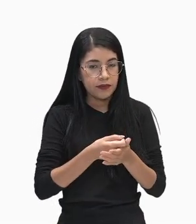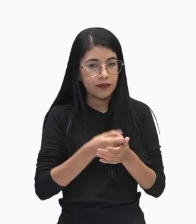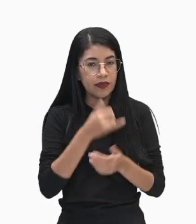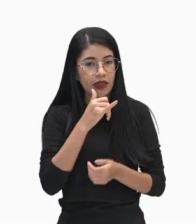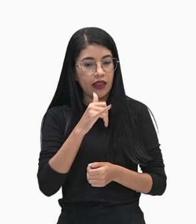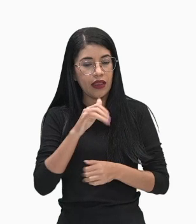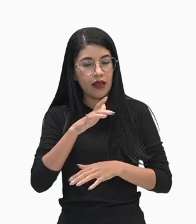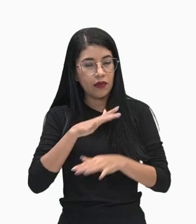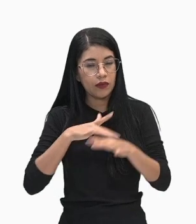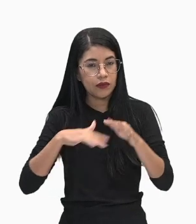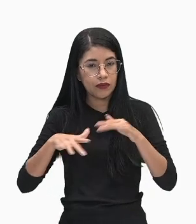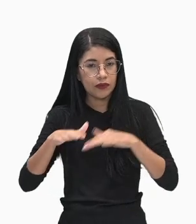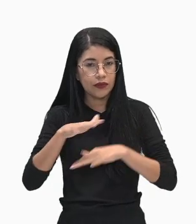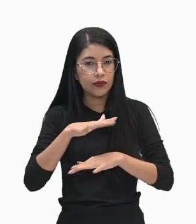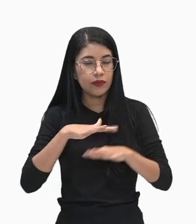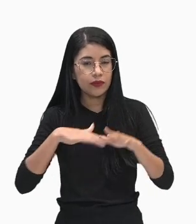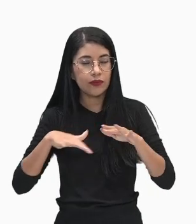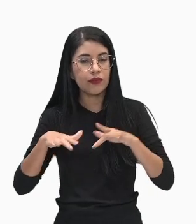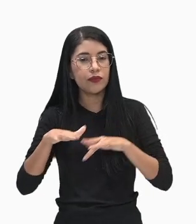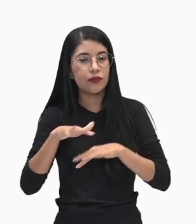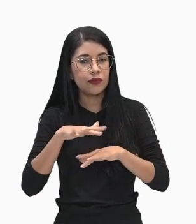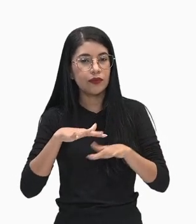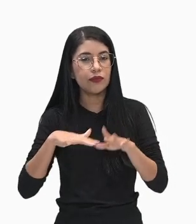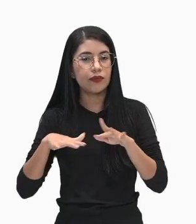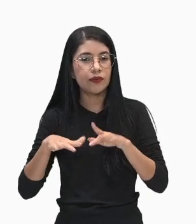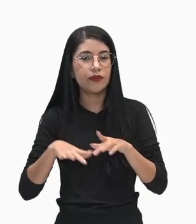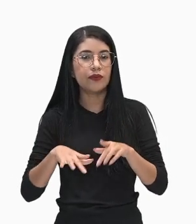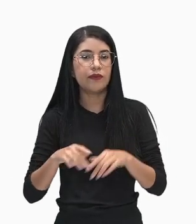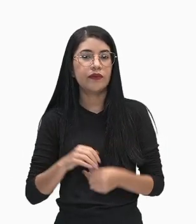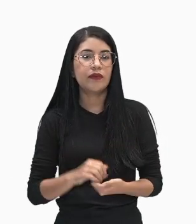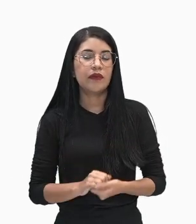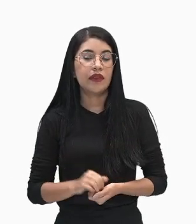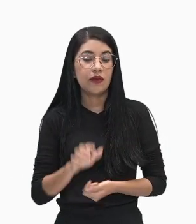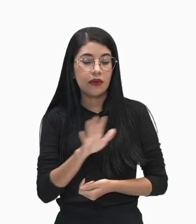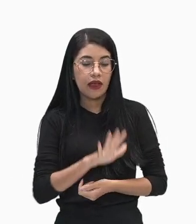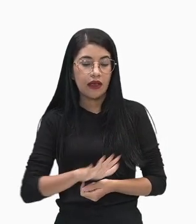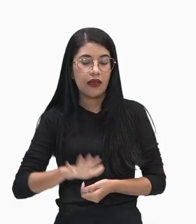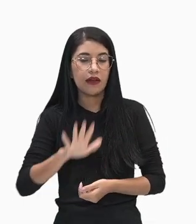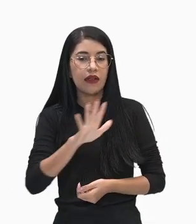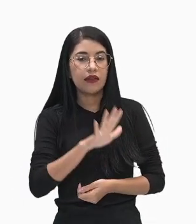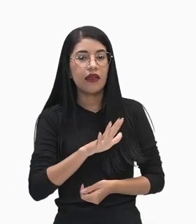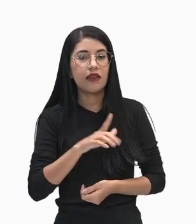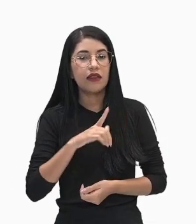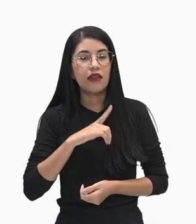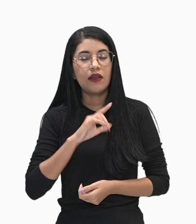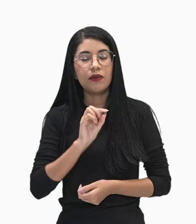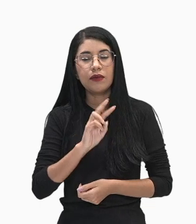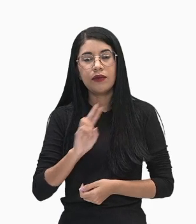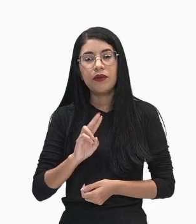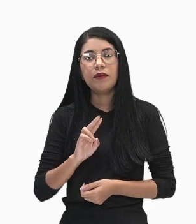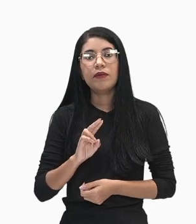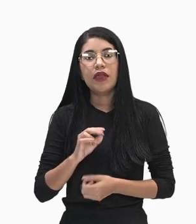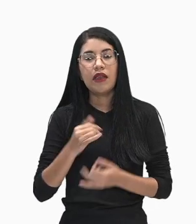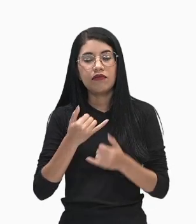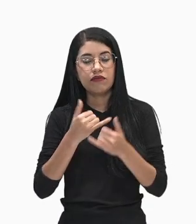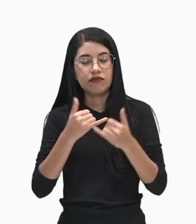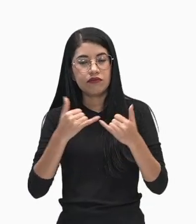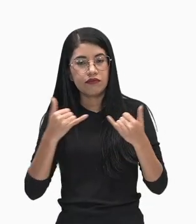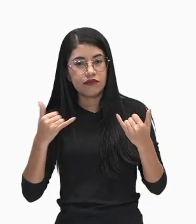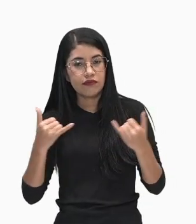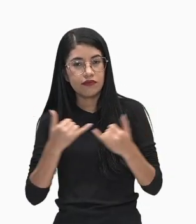se movimentarem, estabelecendo então no condutor aquilo que a gente chama de